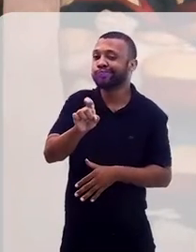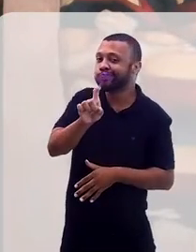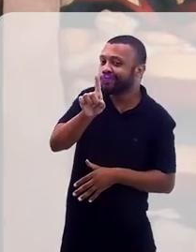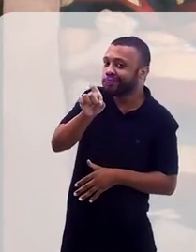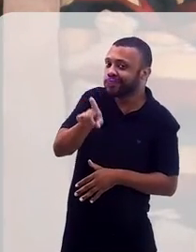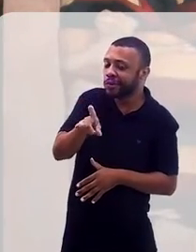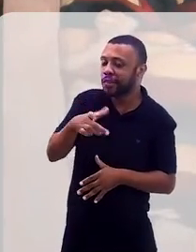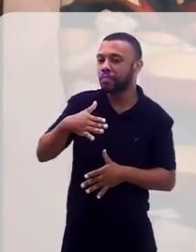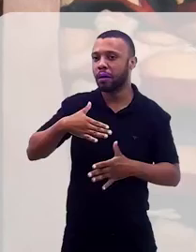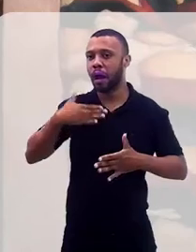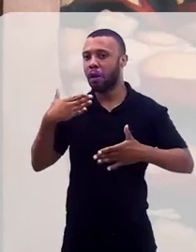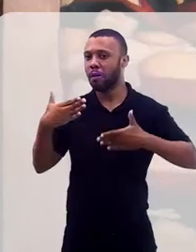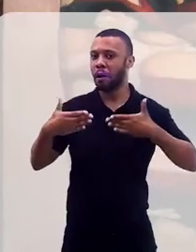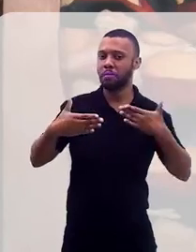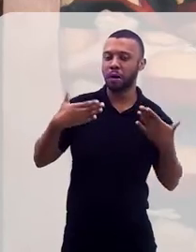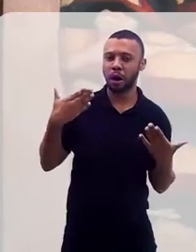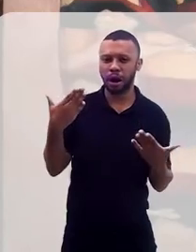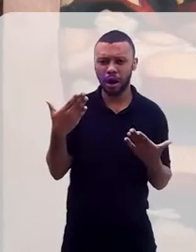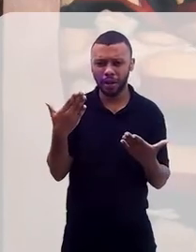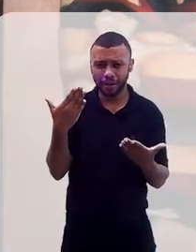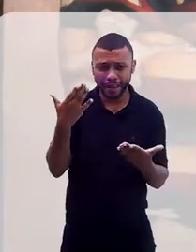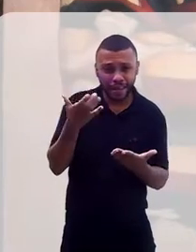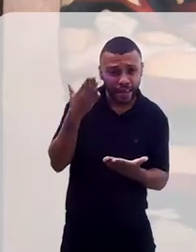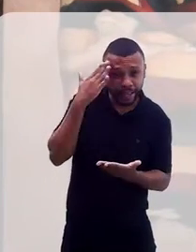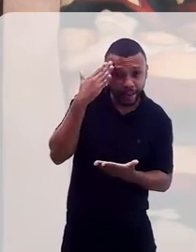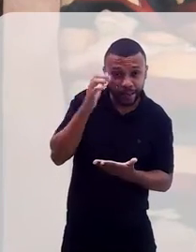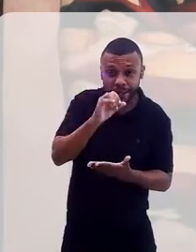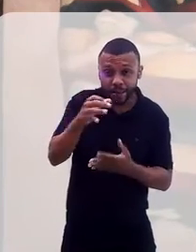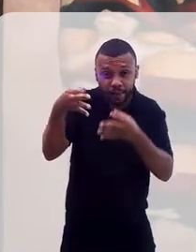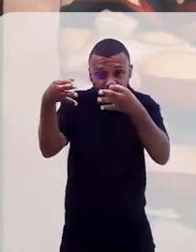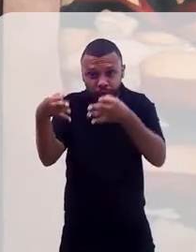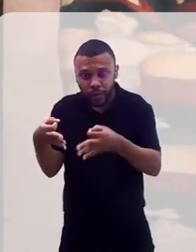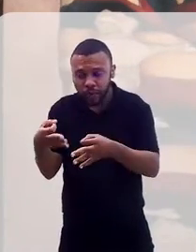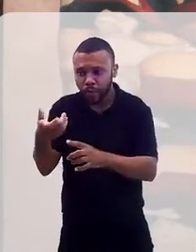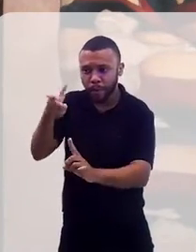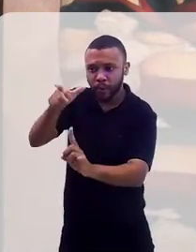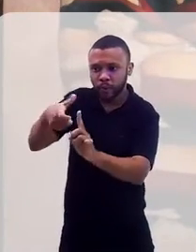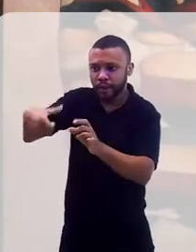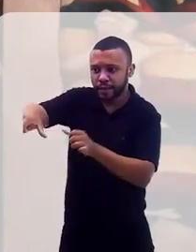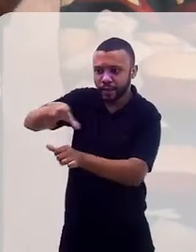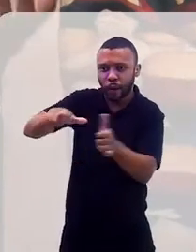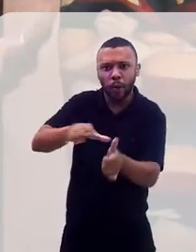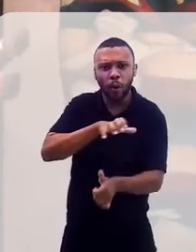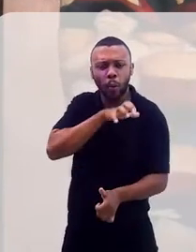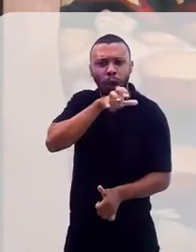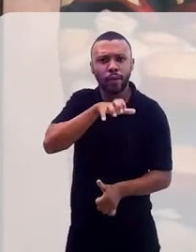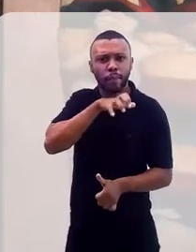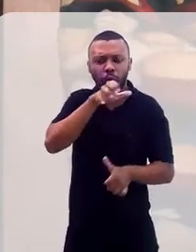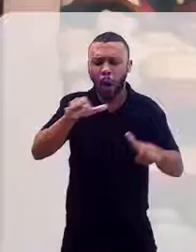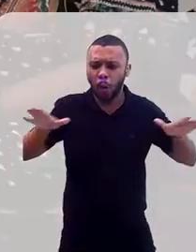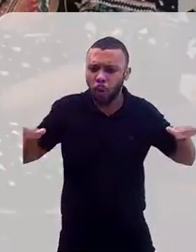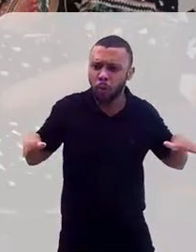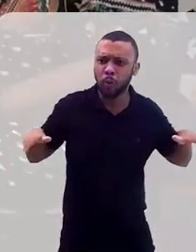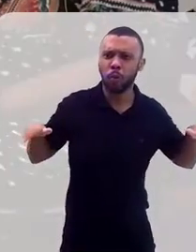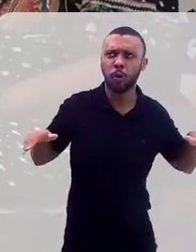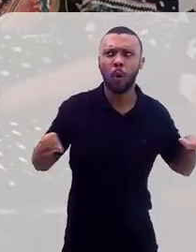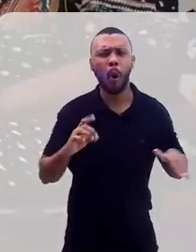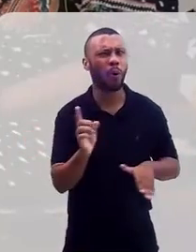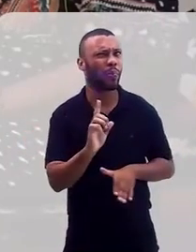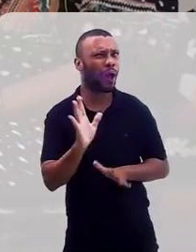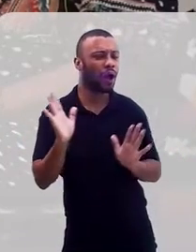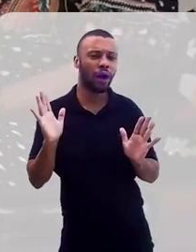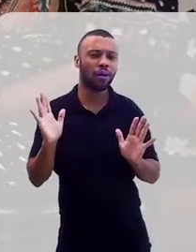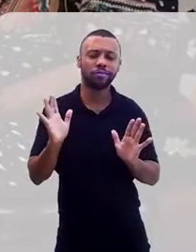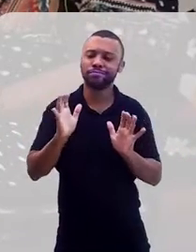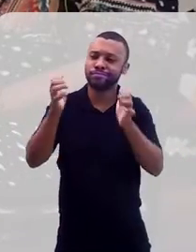um mistério as pessoas querem saber se realmente você se transforma num animal ou não e você vai falar pra